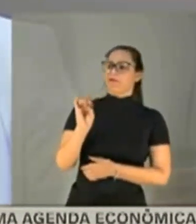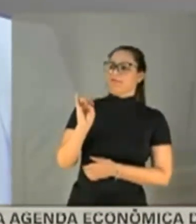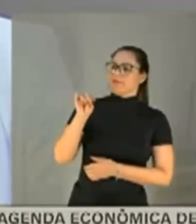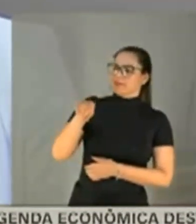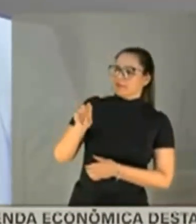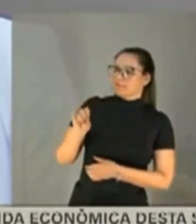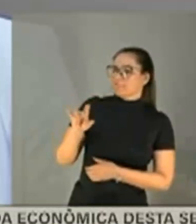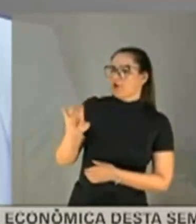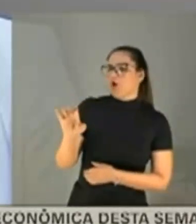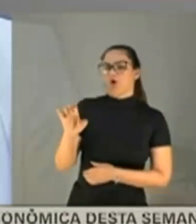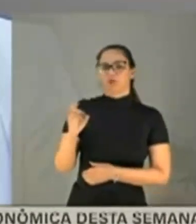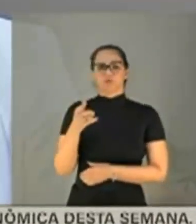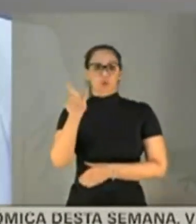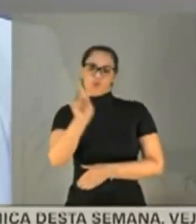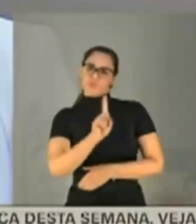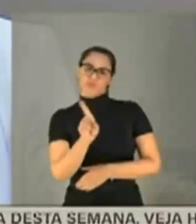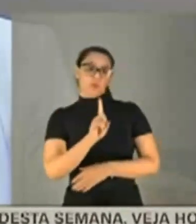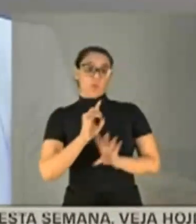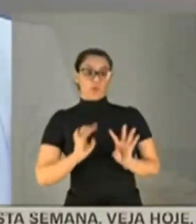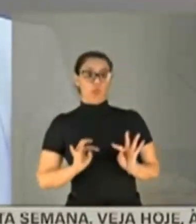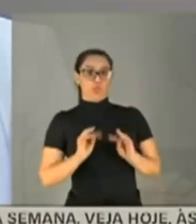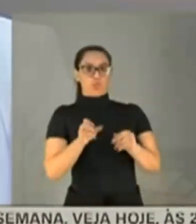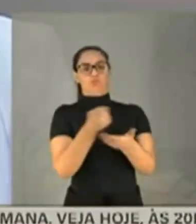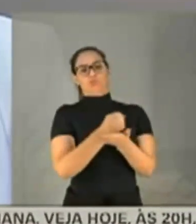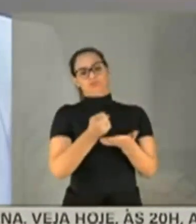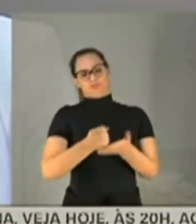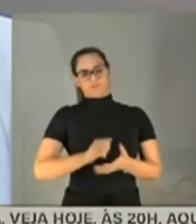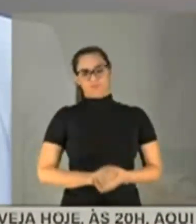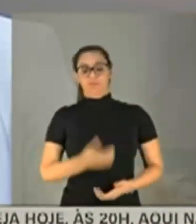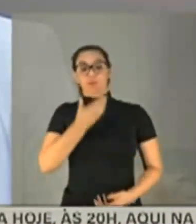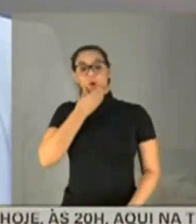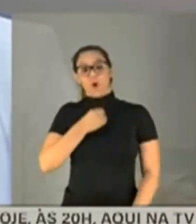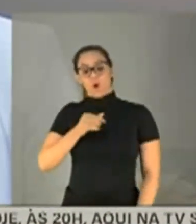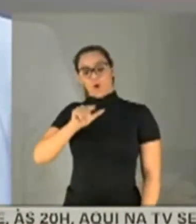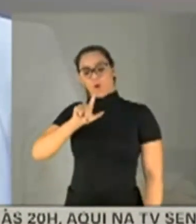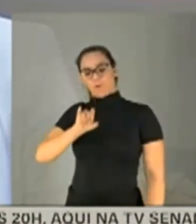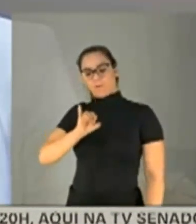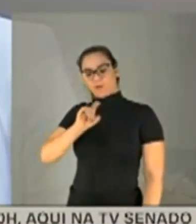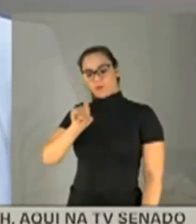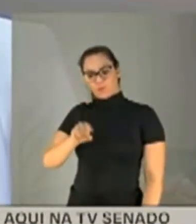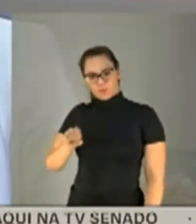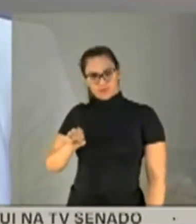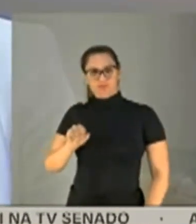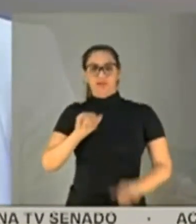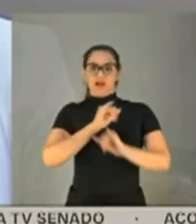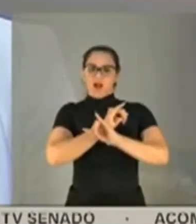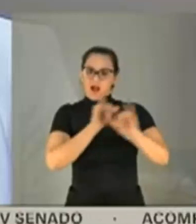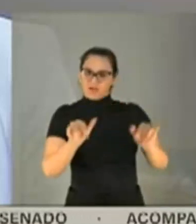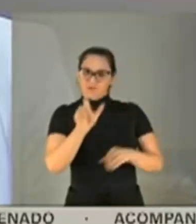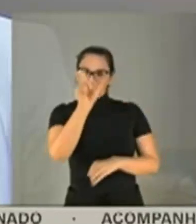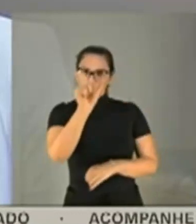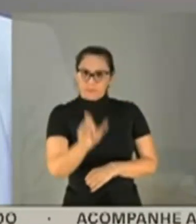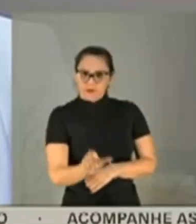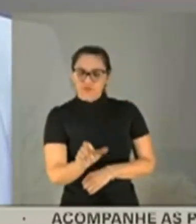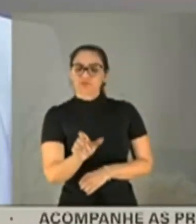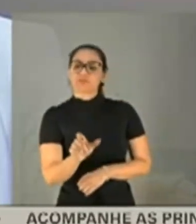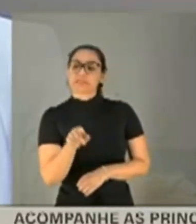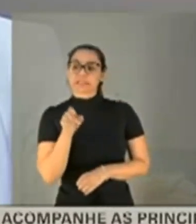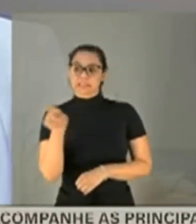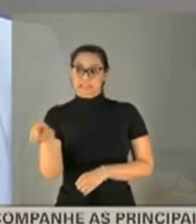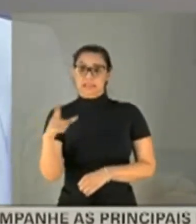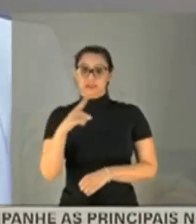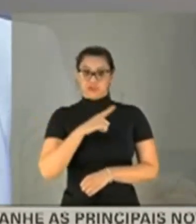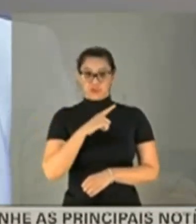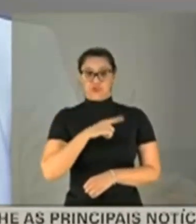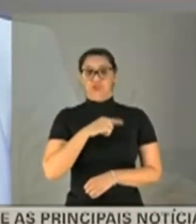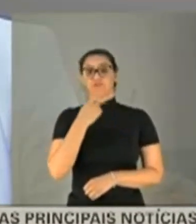ato. Ok. O senhor Luiz Ricardo Miranda informou ao senhor de que ele havia